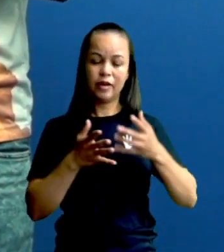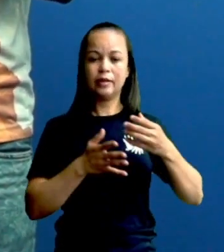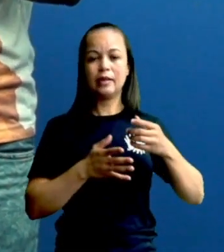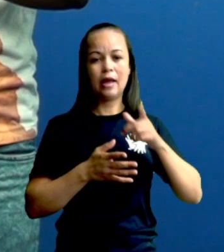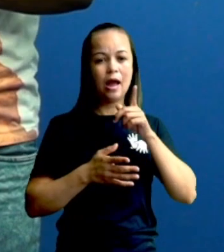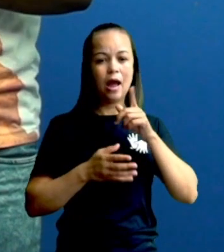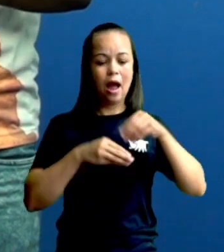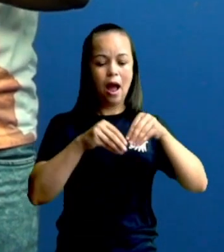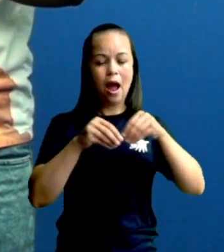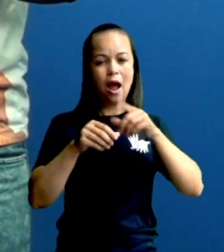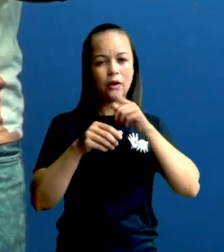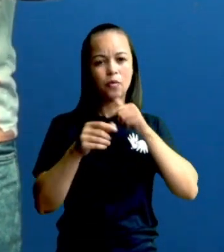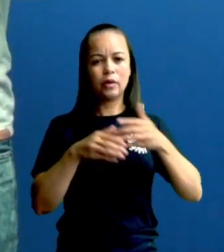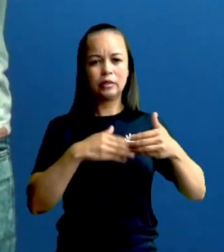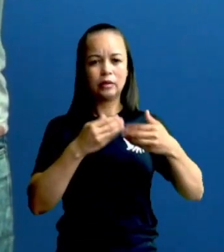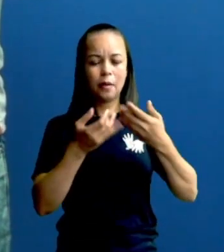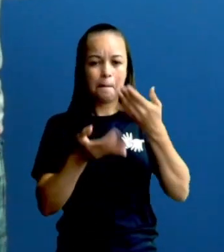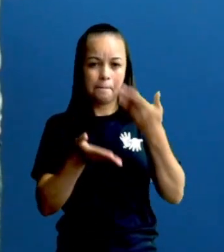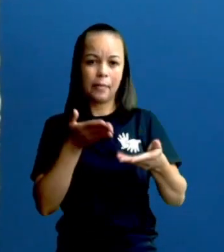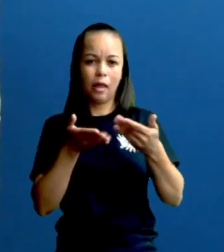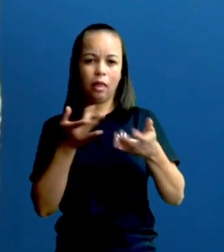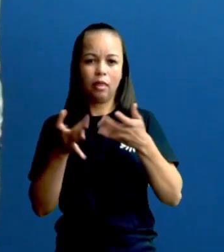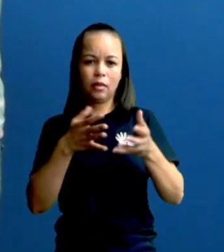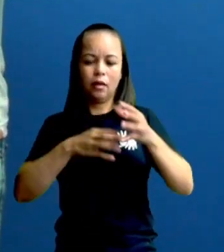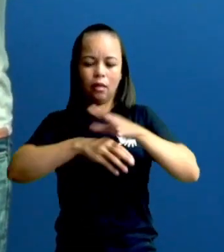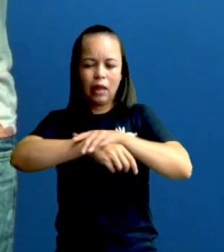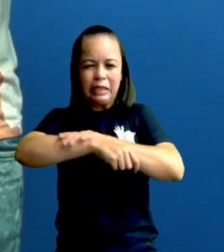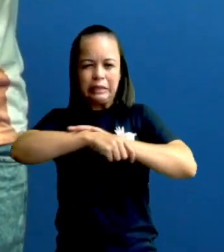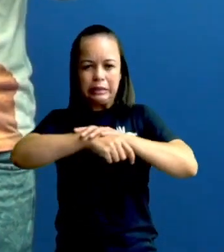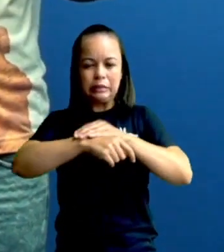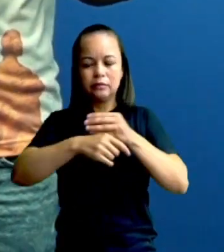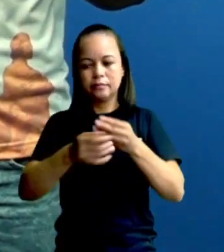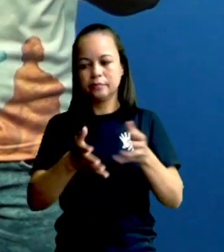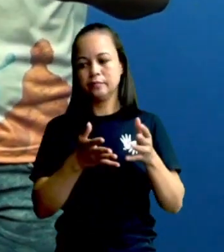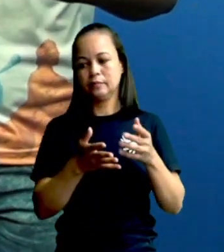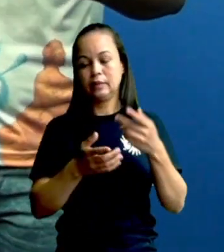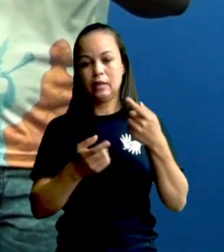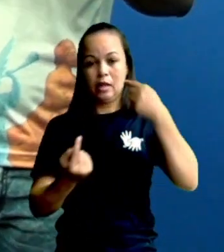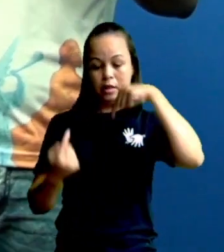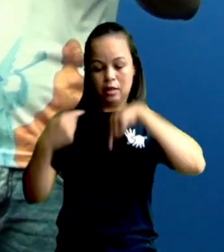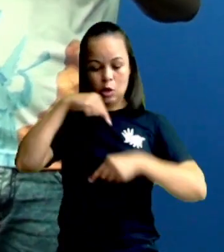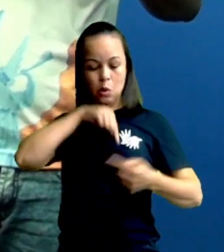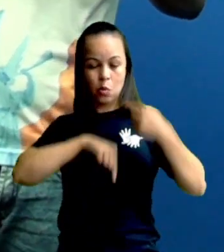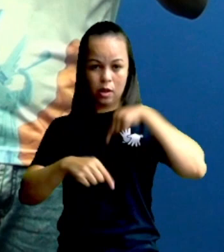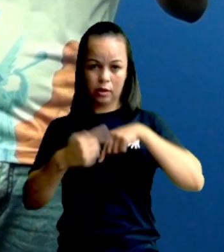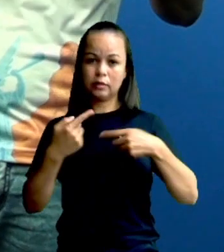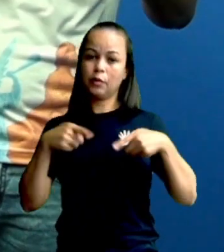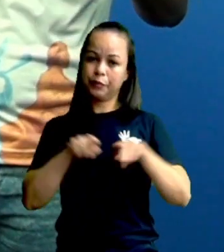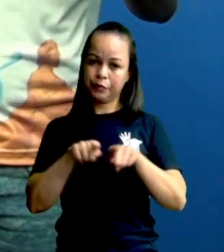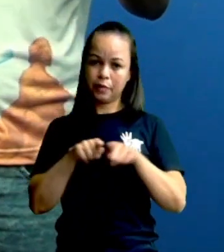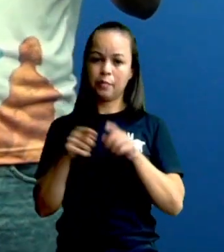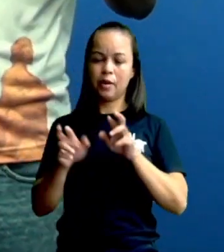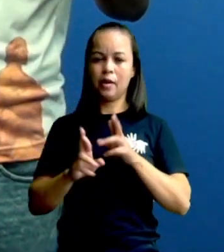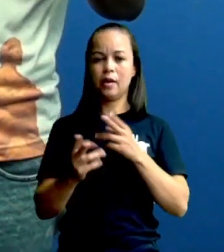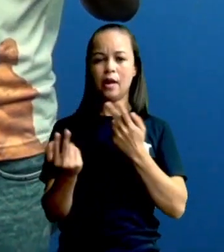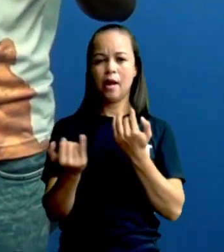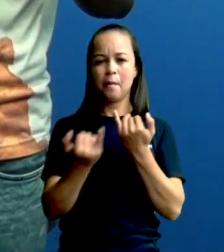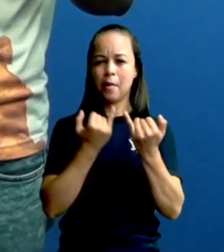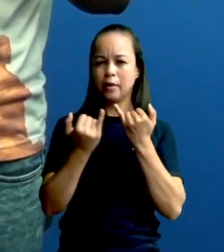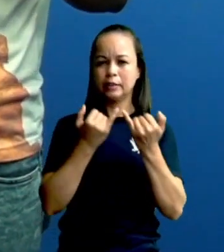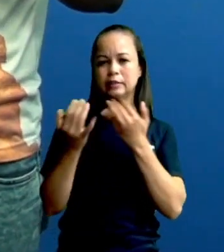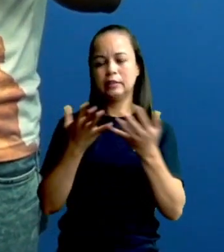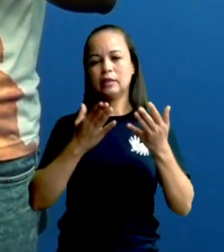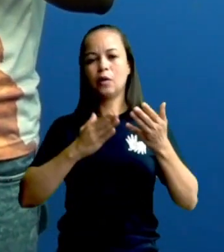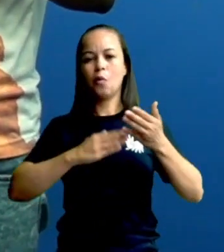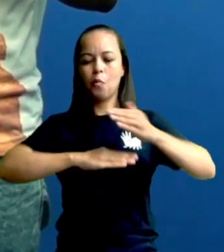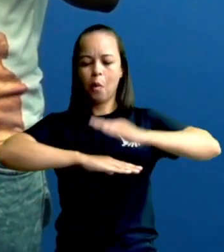sua pele é impermeável. Além disso, a sua circulação já é semelhante aos dos anfíbios. Ele